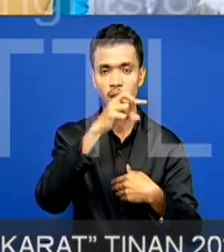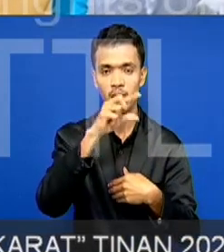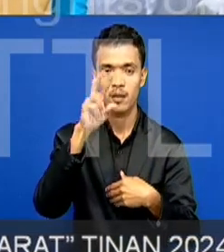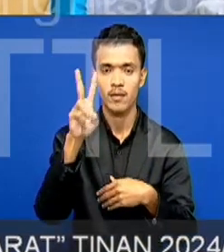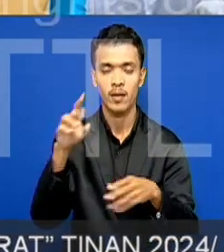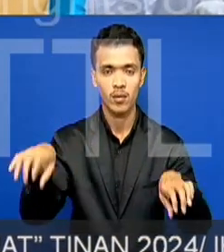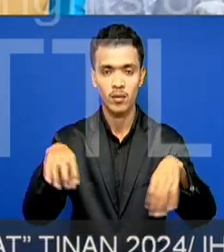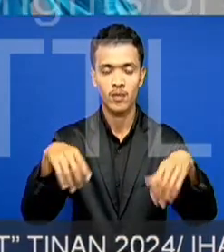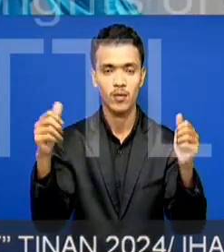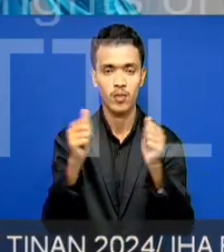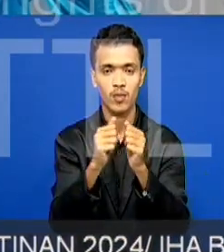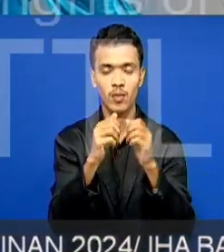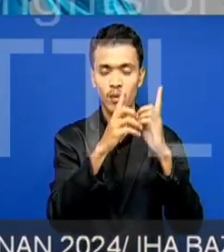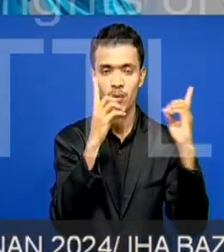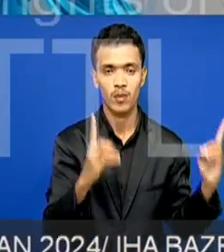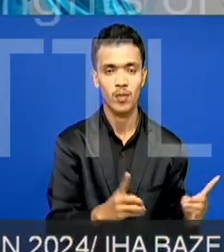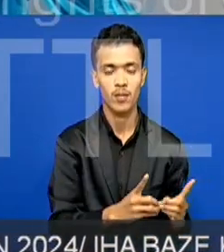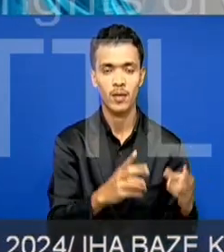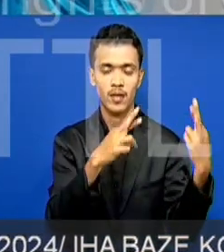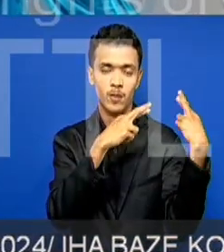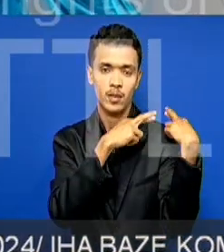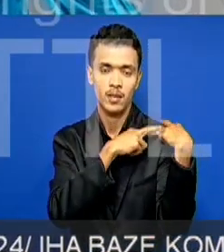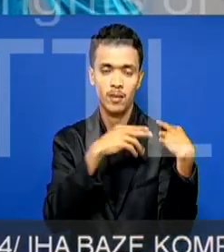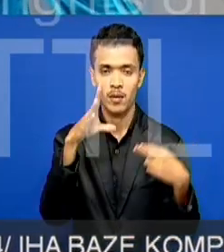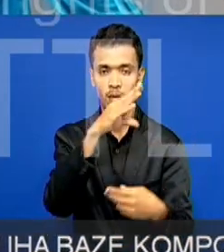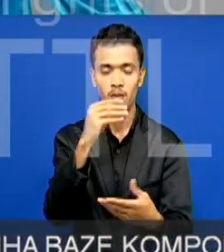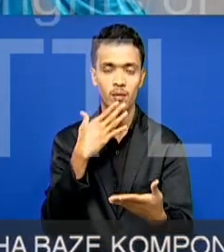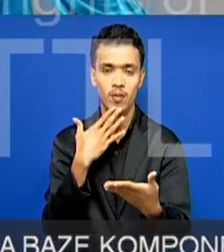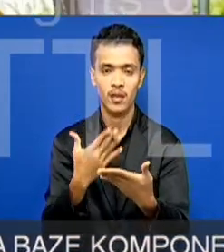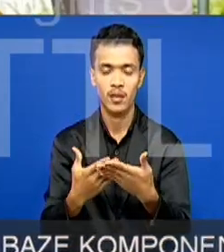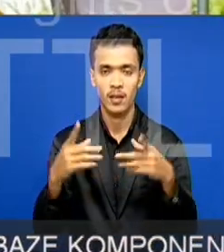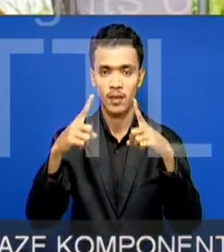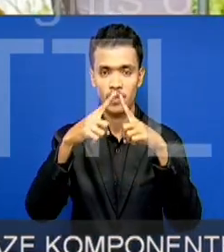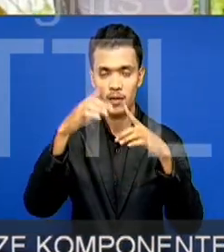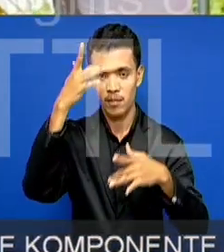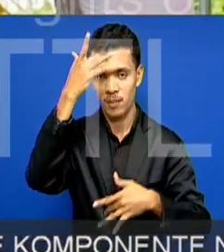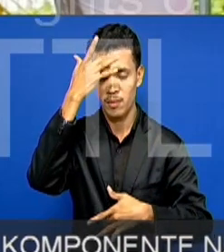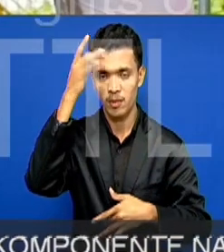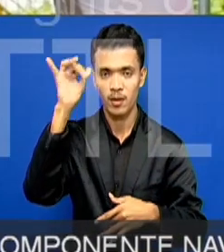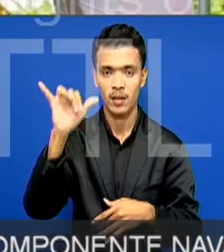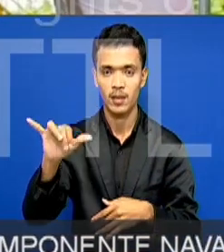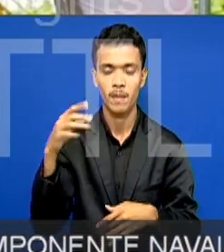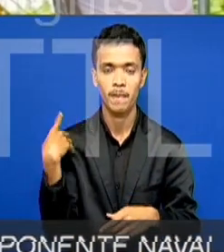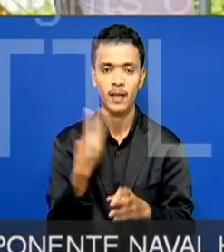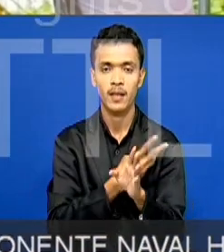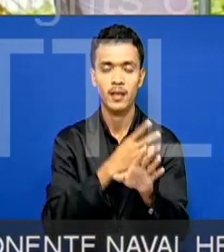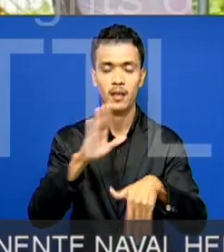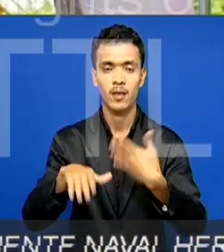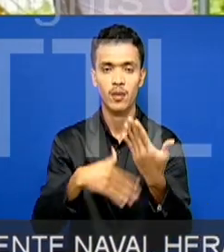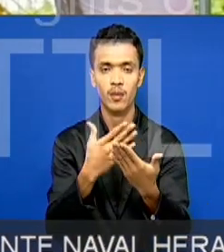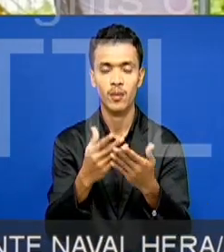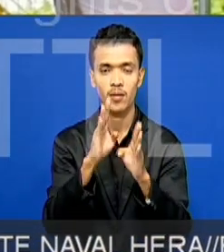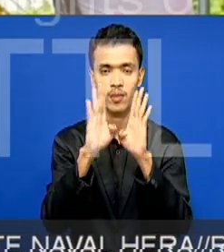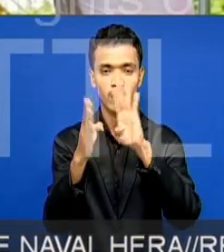rodomi responsabilidade no qualidade pa paciente sira maita hotu sai hanesan servidor estado